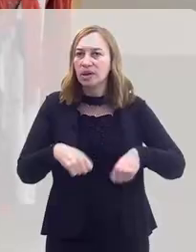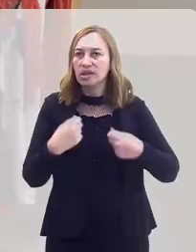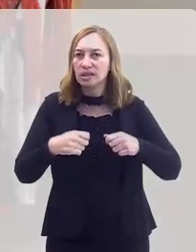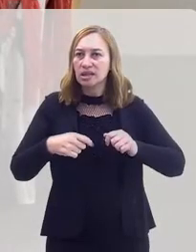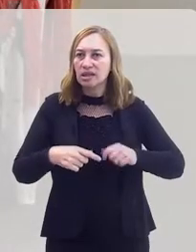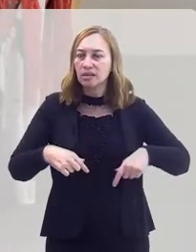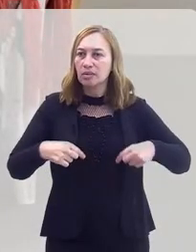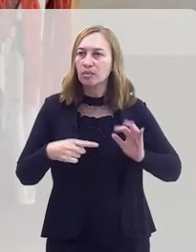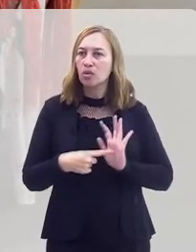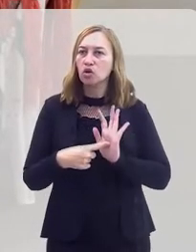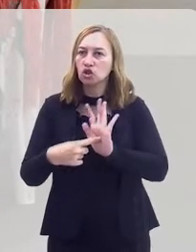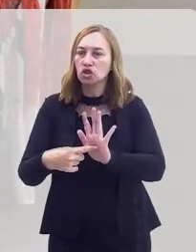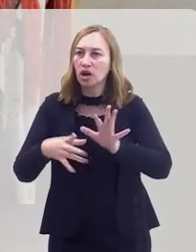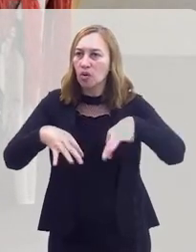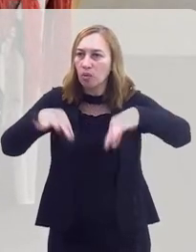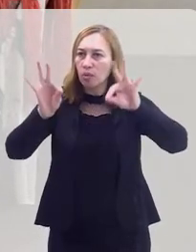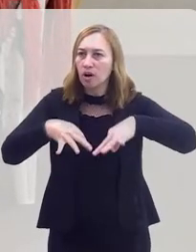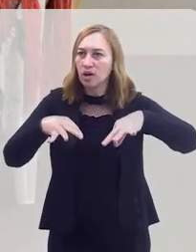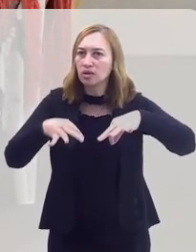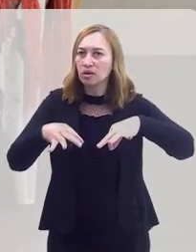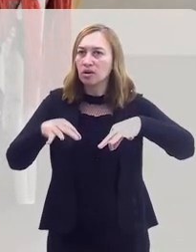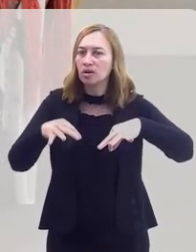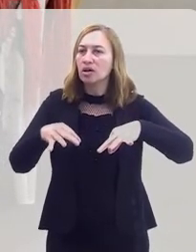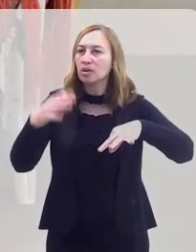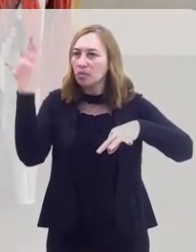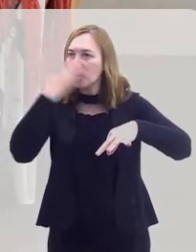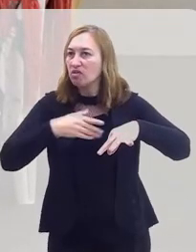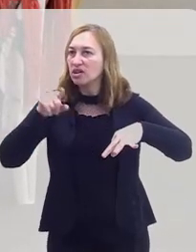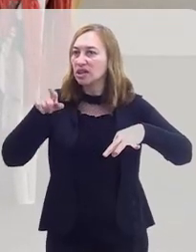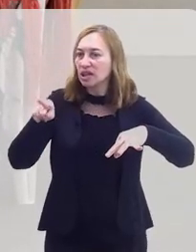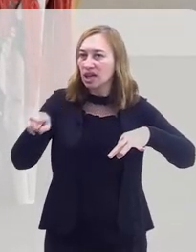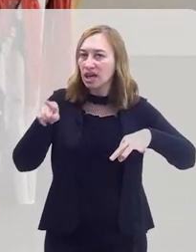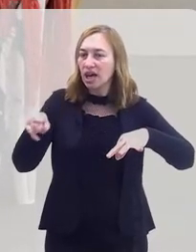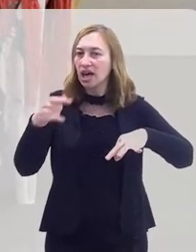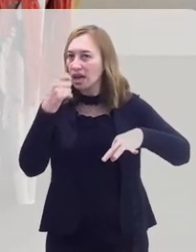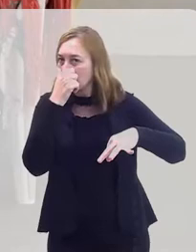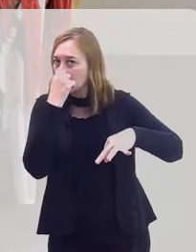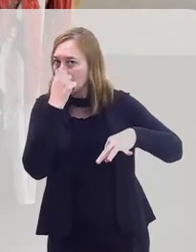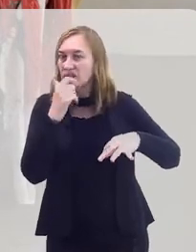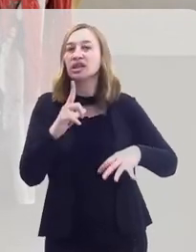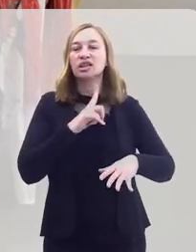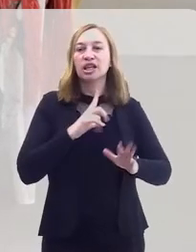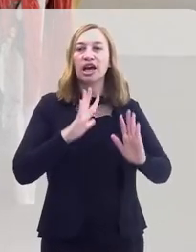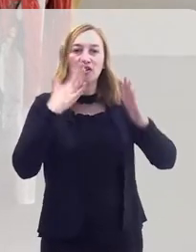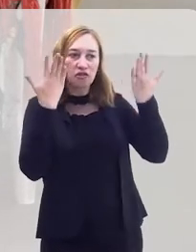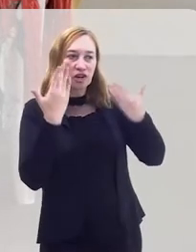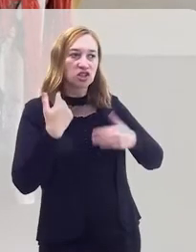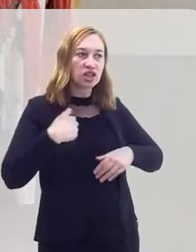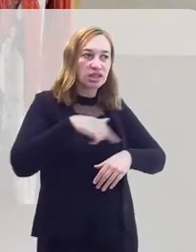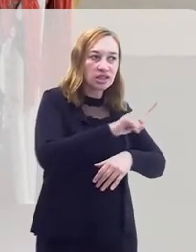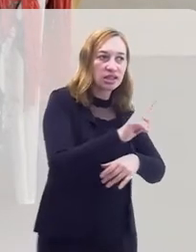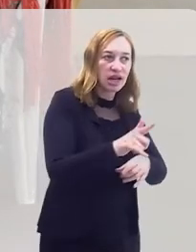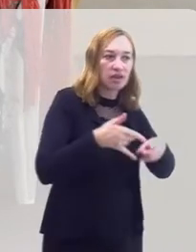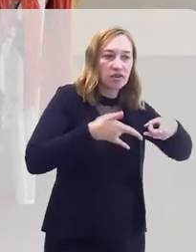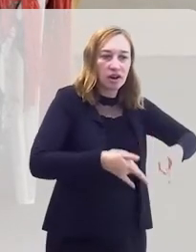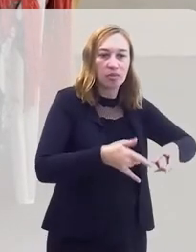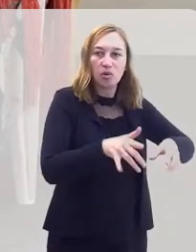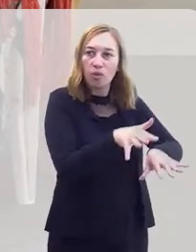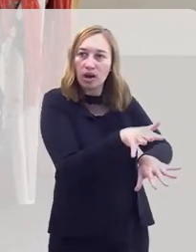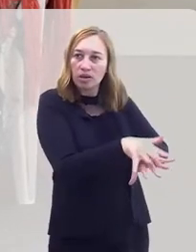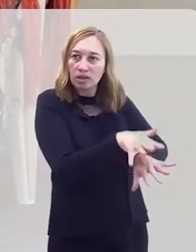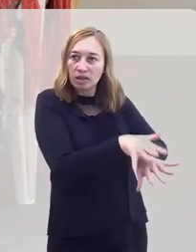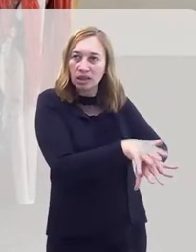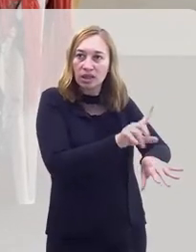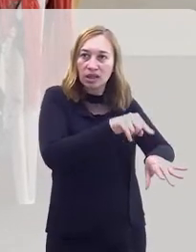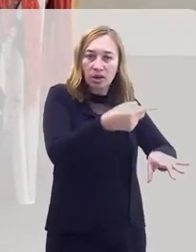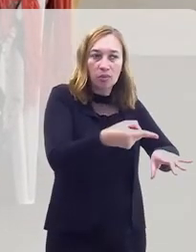Sim, tem. Ainda tem isso? Tem. Então, tem a festa, sim. Ele sai, vão, consuma o